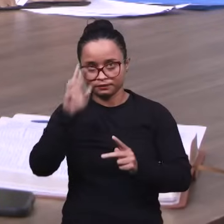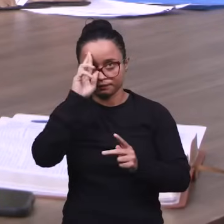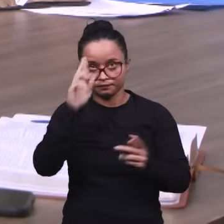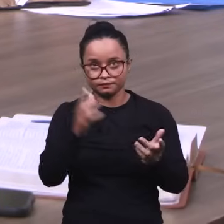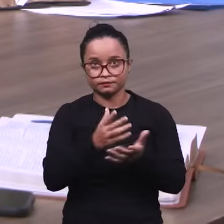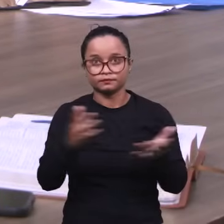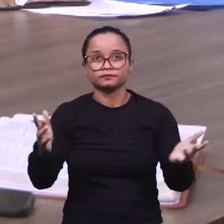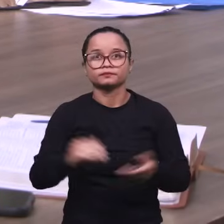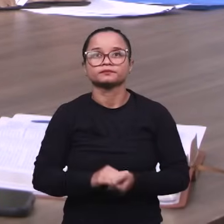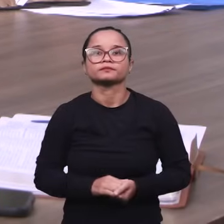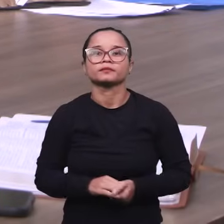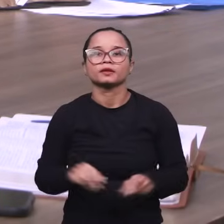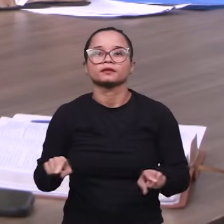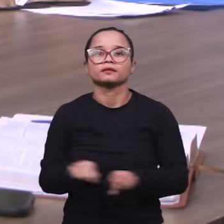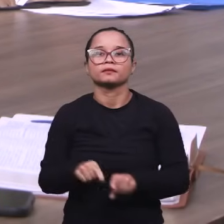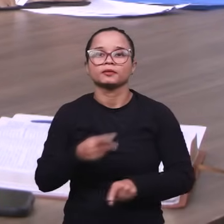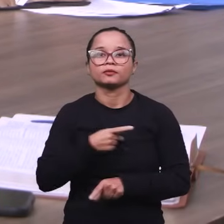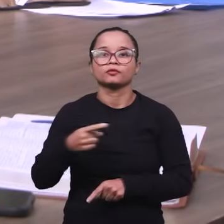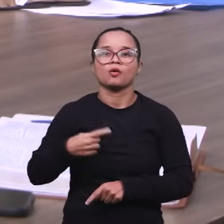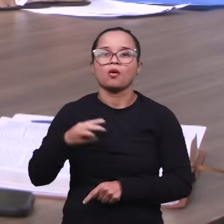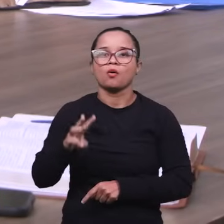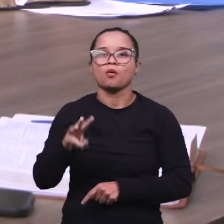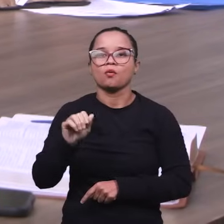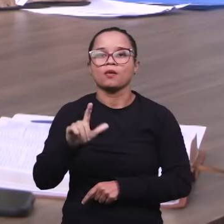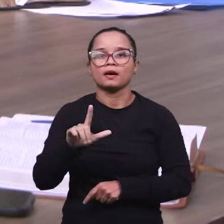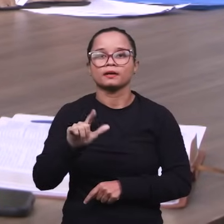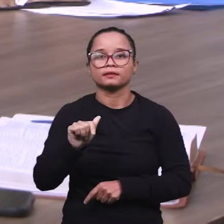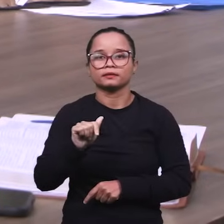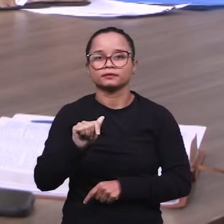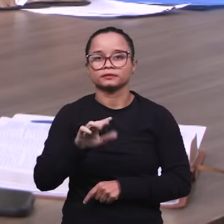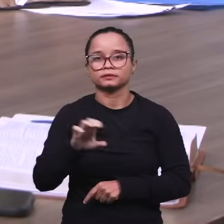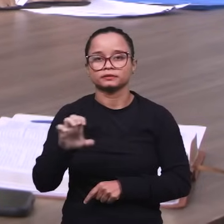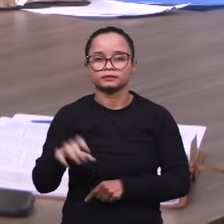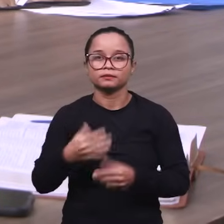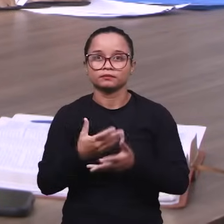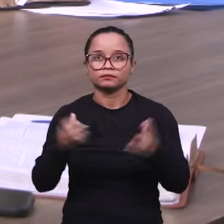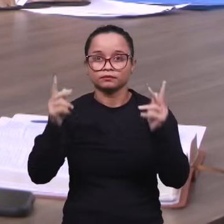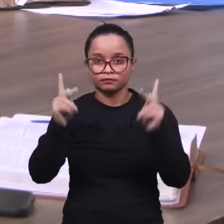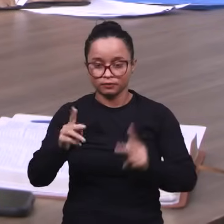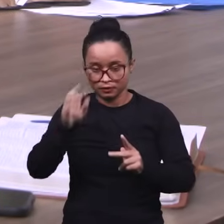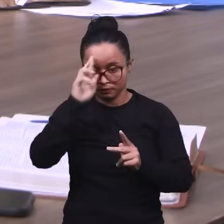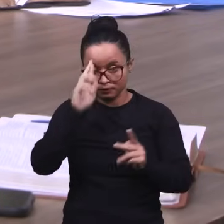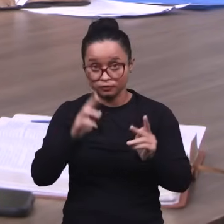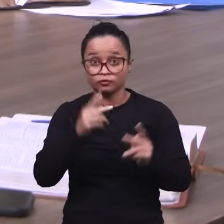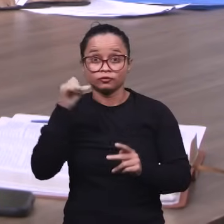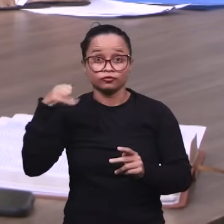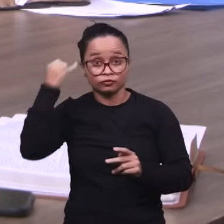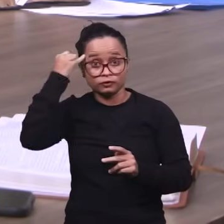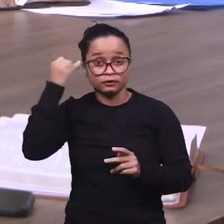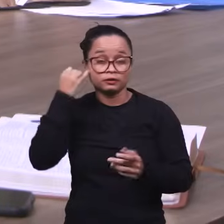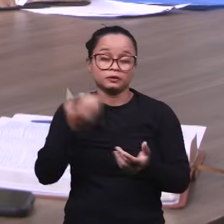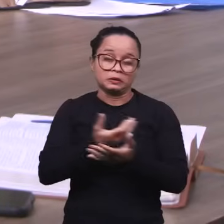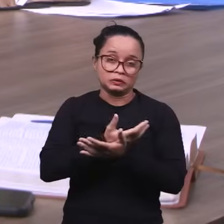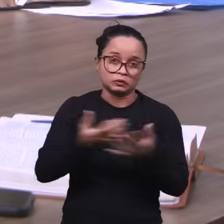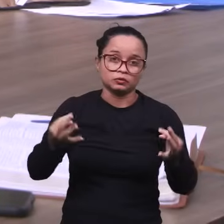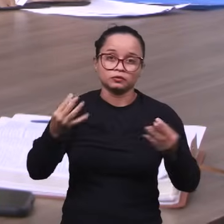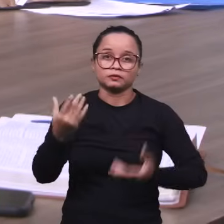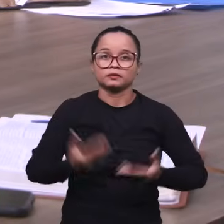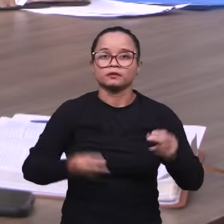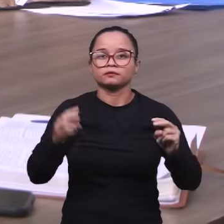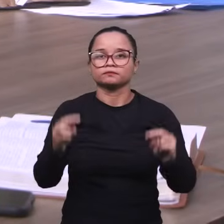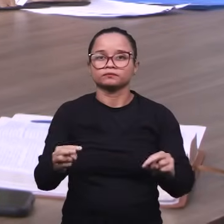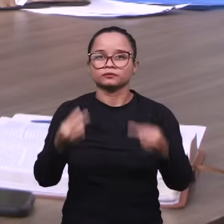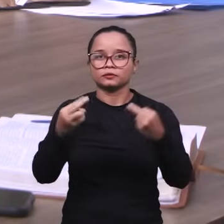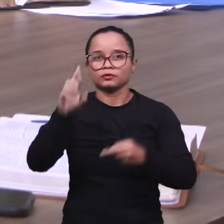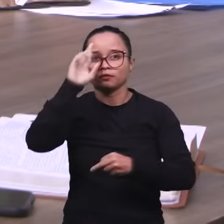todos. Wallace Rosete, pastor companheiro. Paz do Senhor Josias, a paz dos seus demais irmãos, aqueles que nos acompanham, que o Senhor